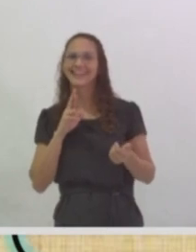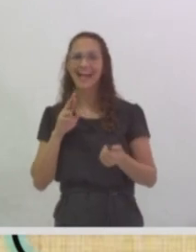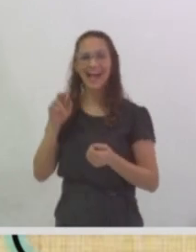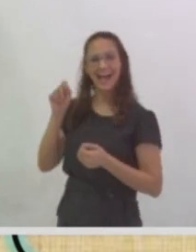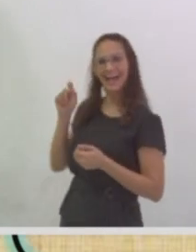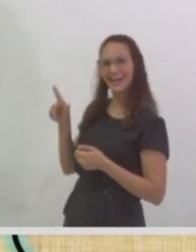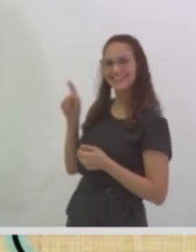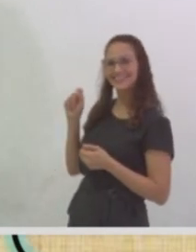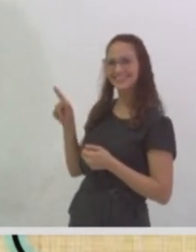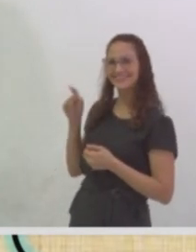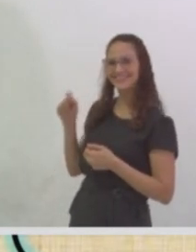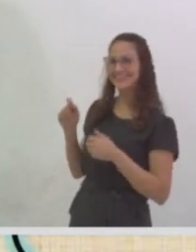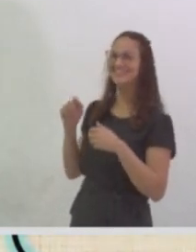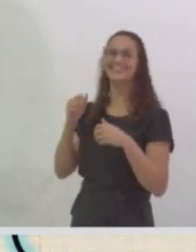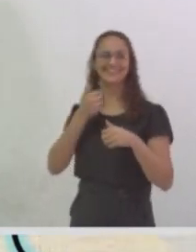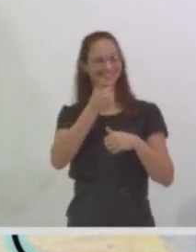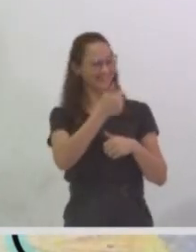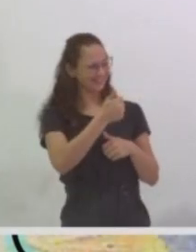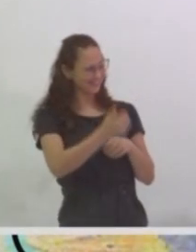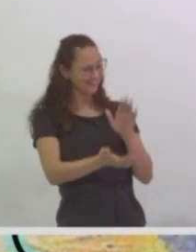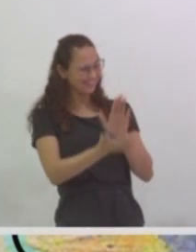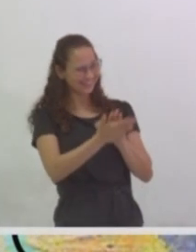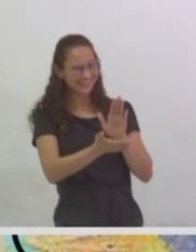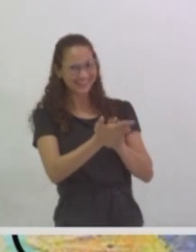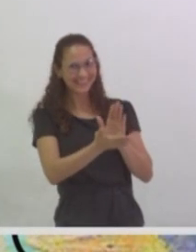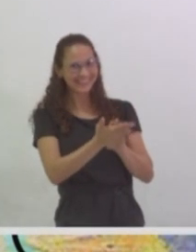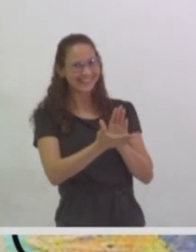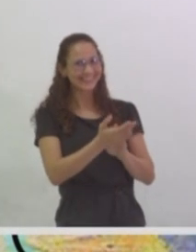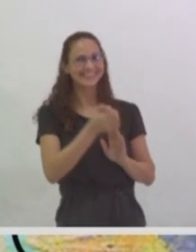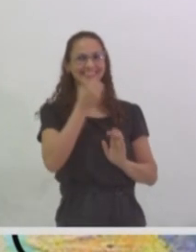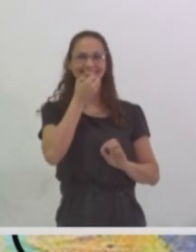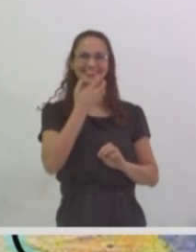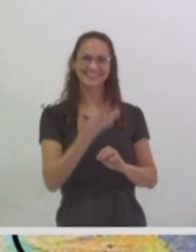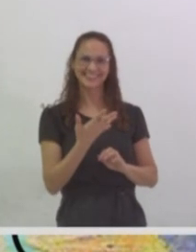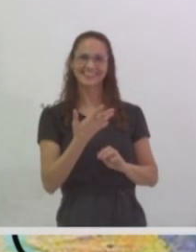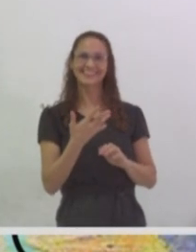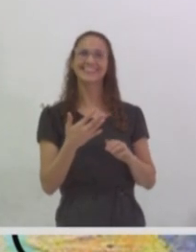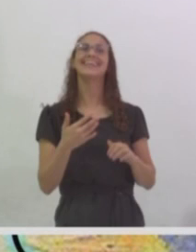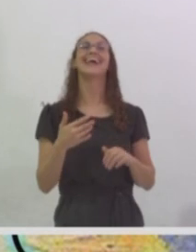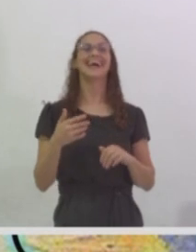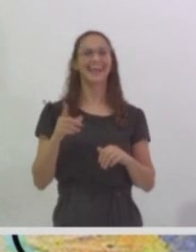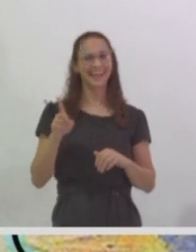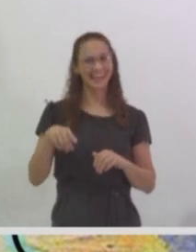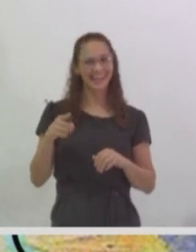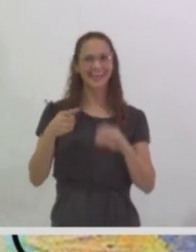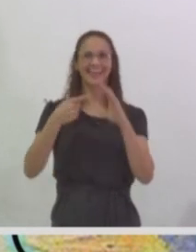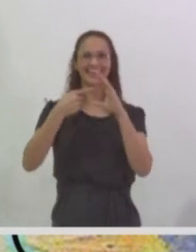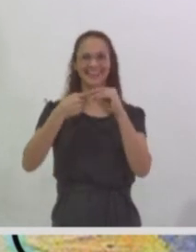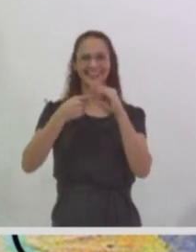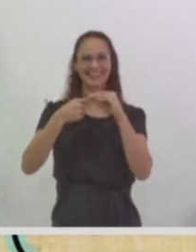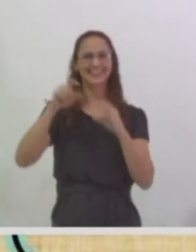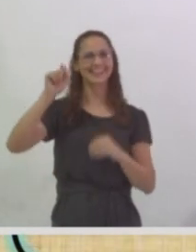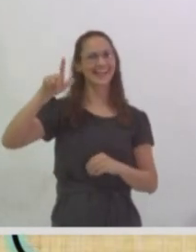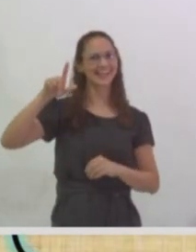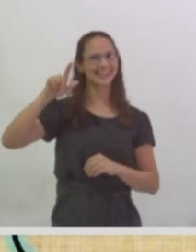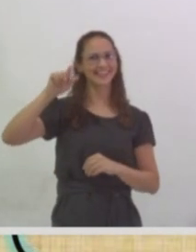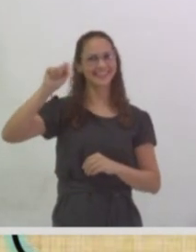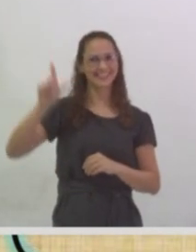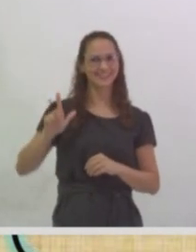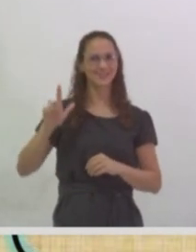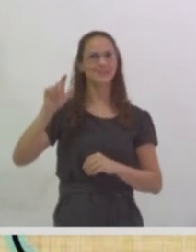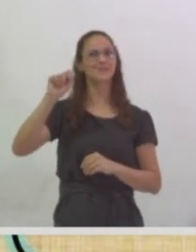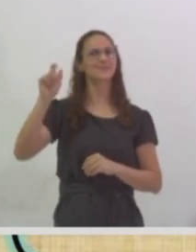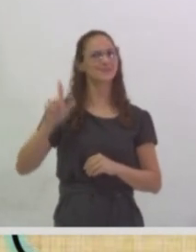legal! Parabéns! Vamos ver lá. Caneta azul, show de bola, vocês estão de